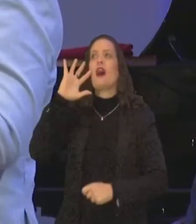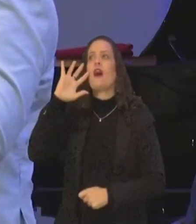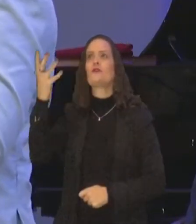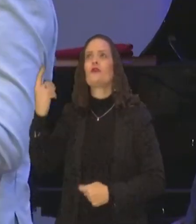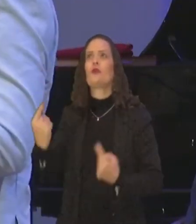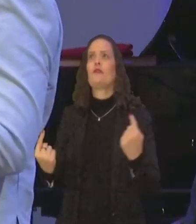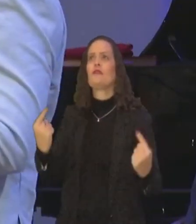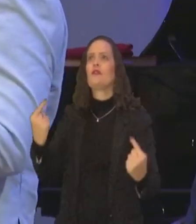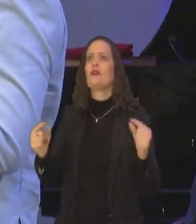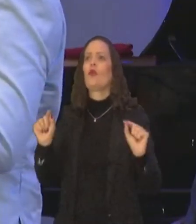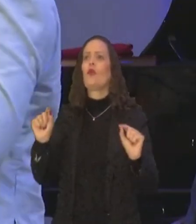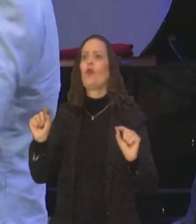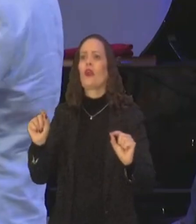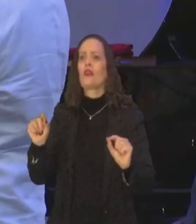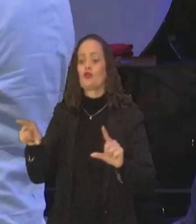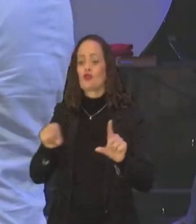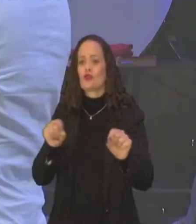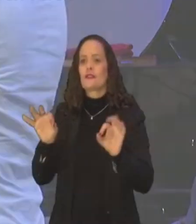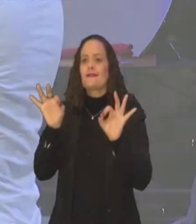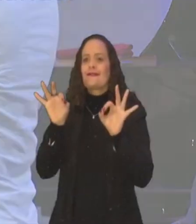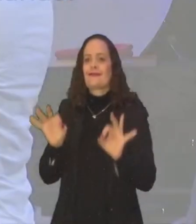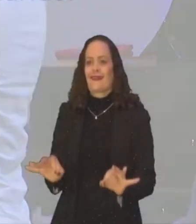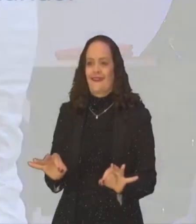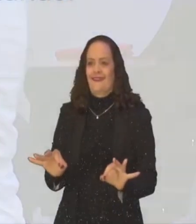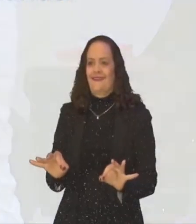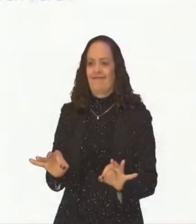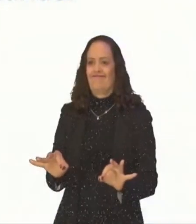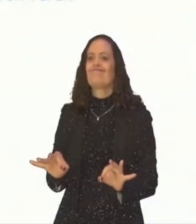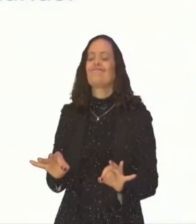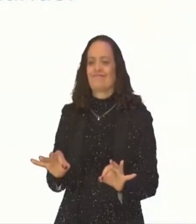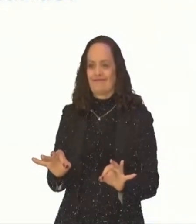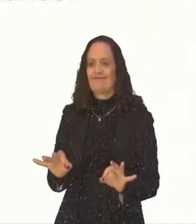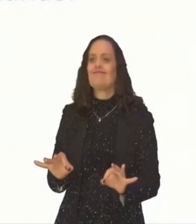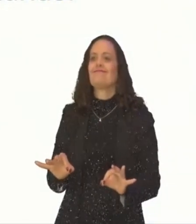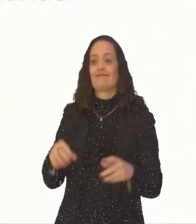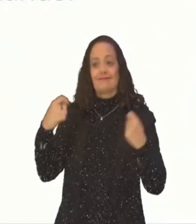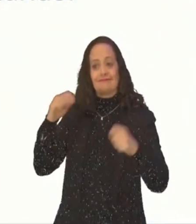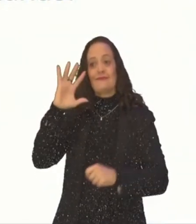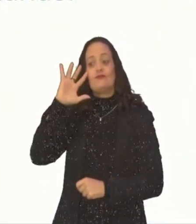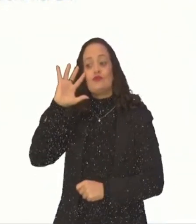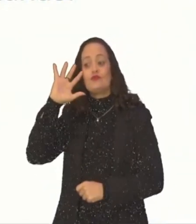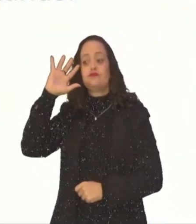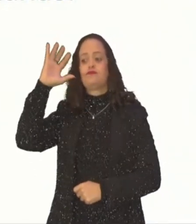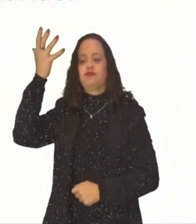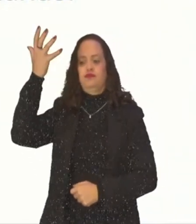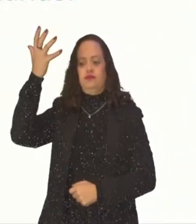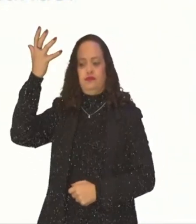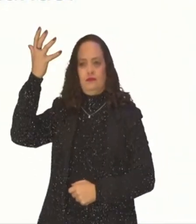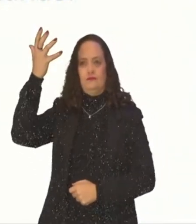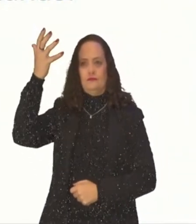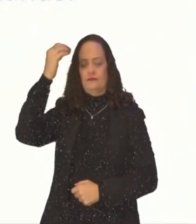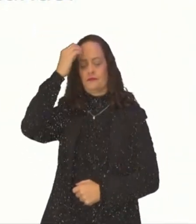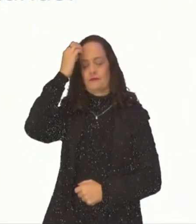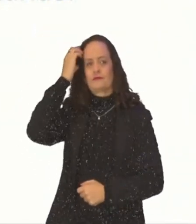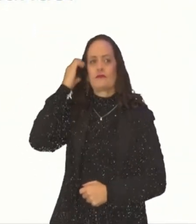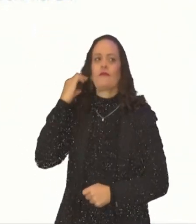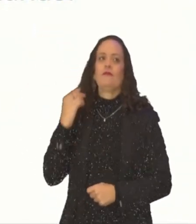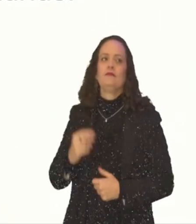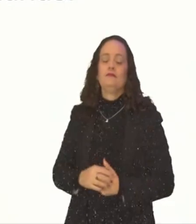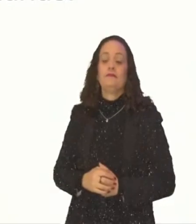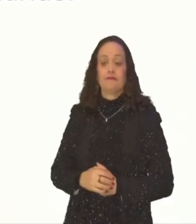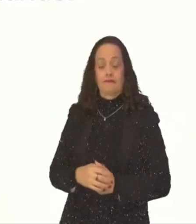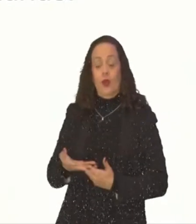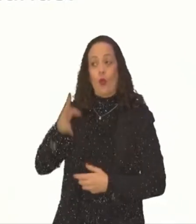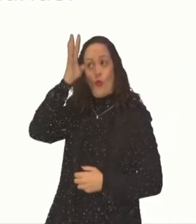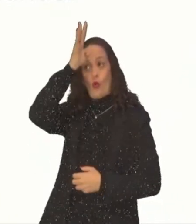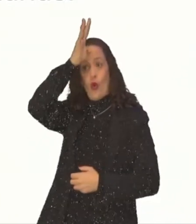poder da escolha, tem o poder de ditar as normas para o seu império. E Roma